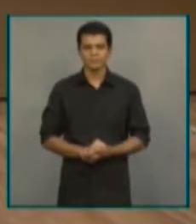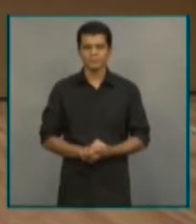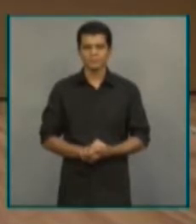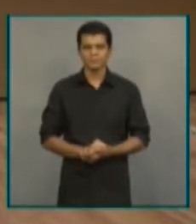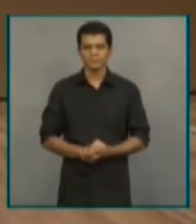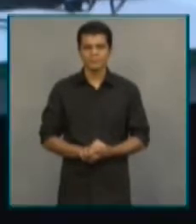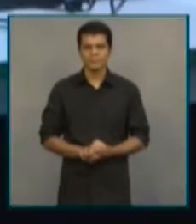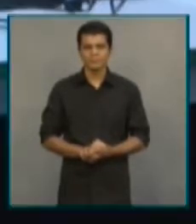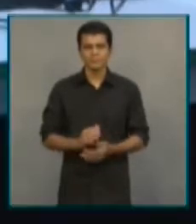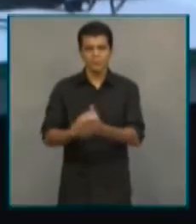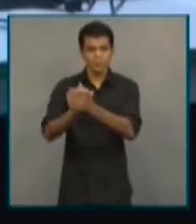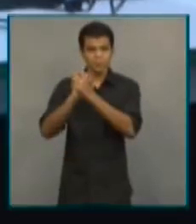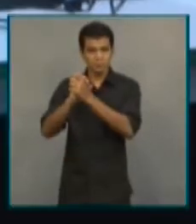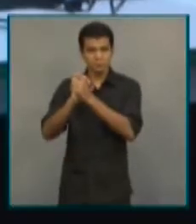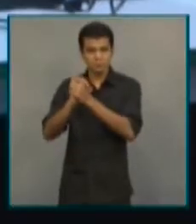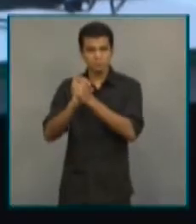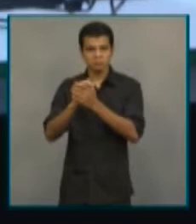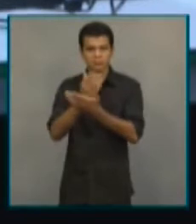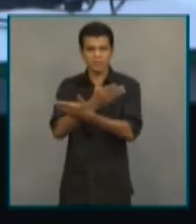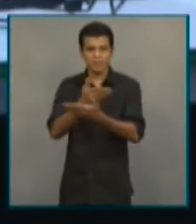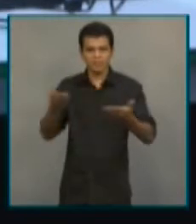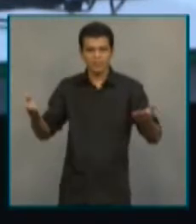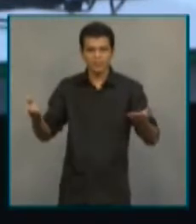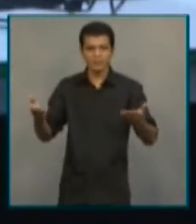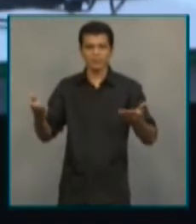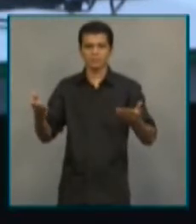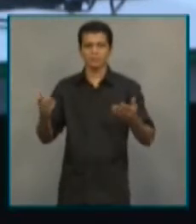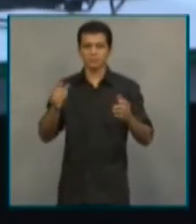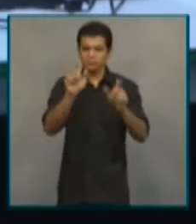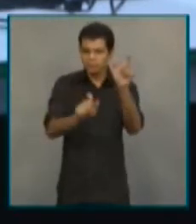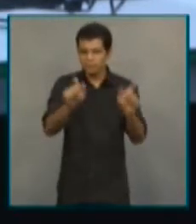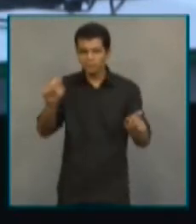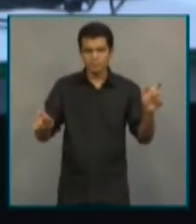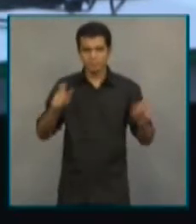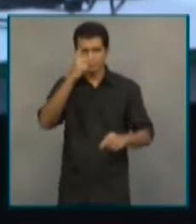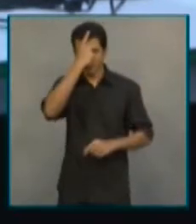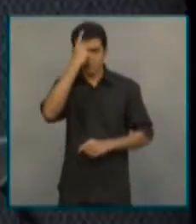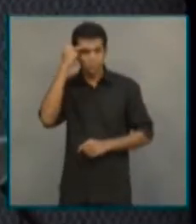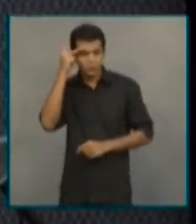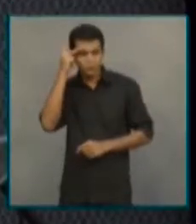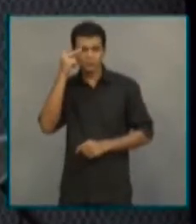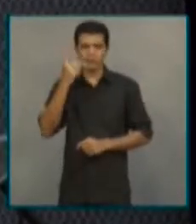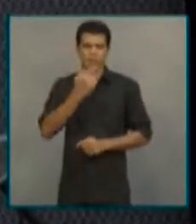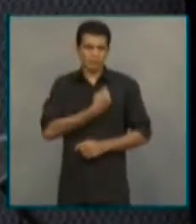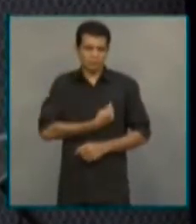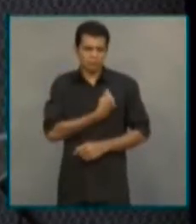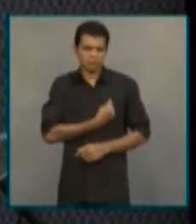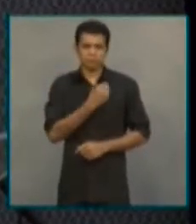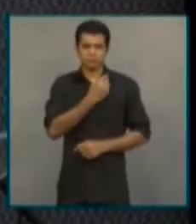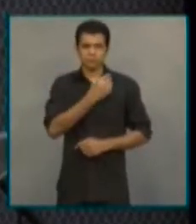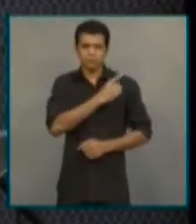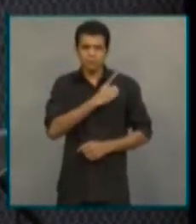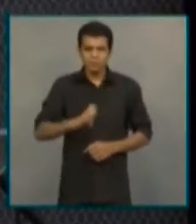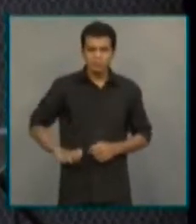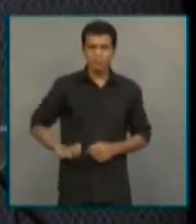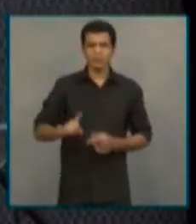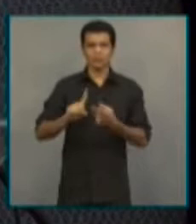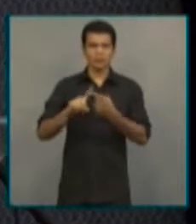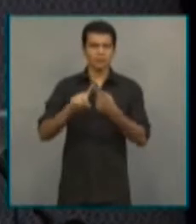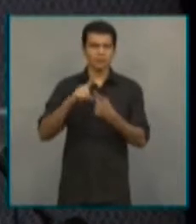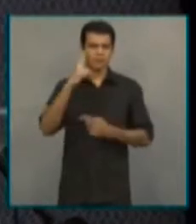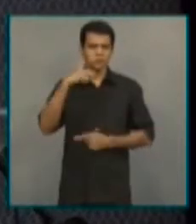Saudamos as demais autoridades, de forma especial, aos senhores parlamentares aqui presentes, advogados,